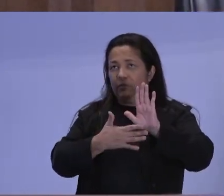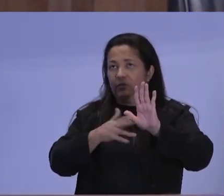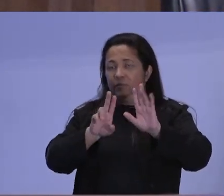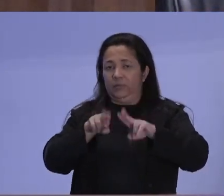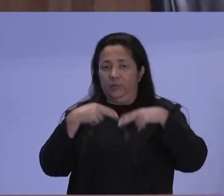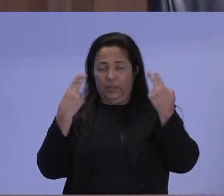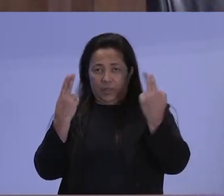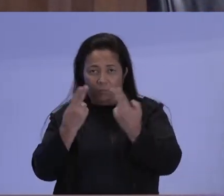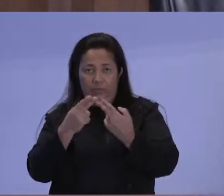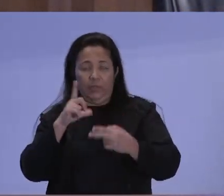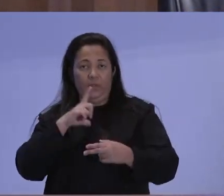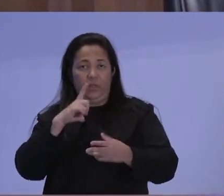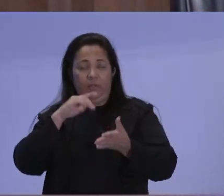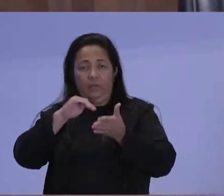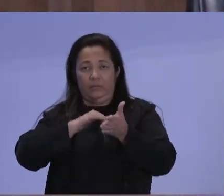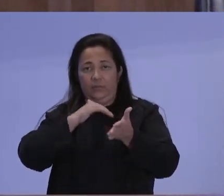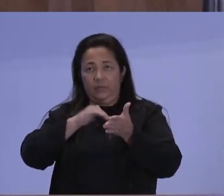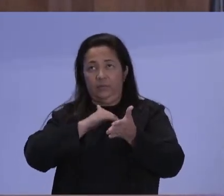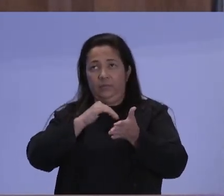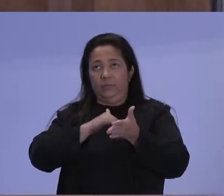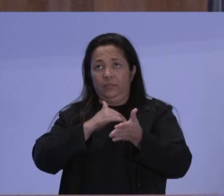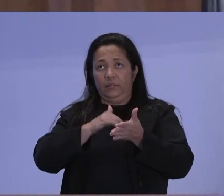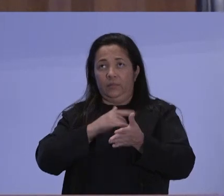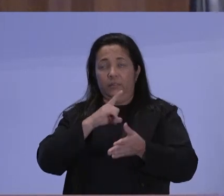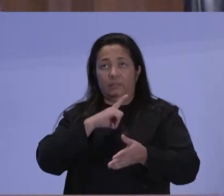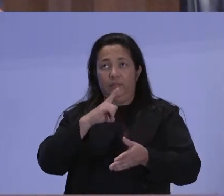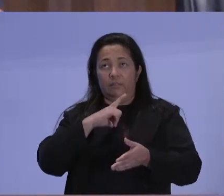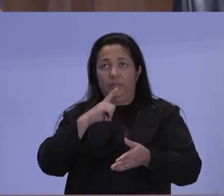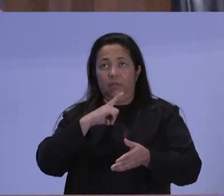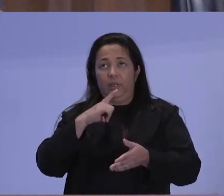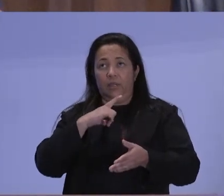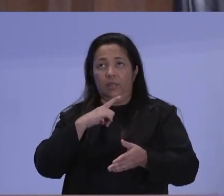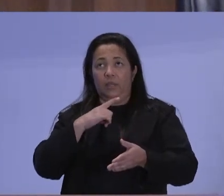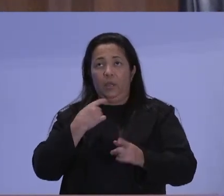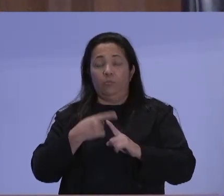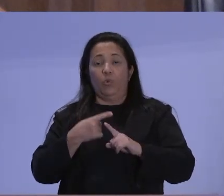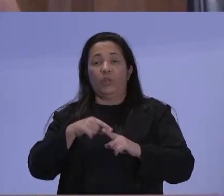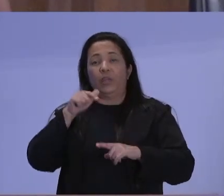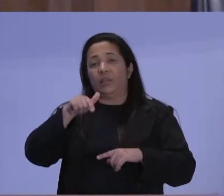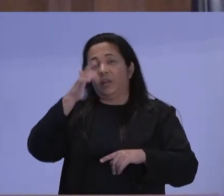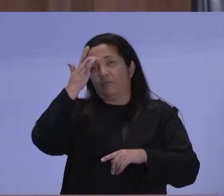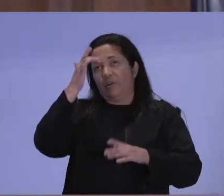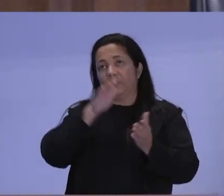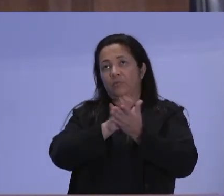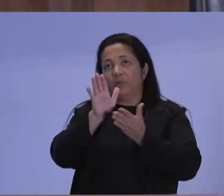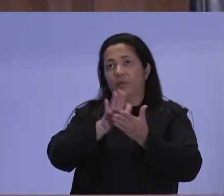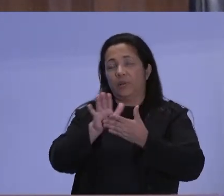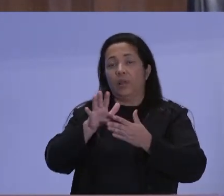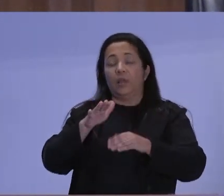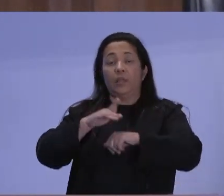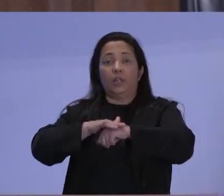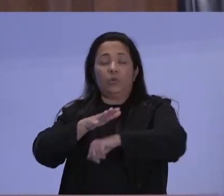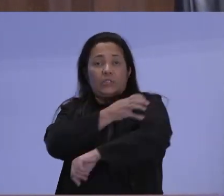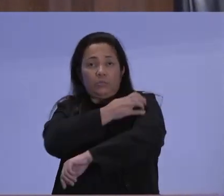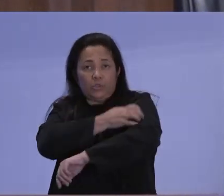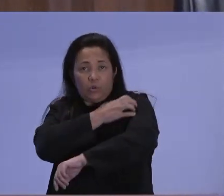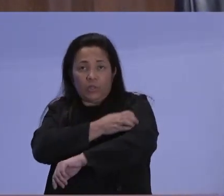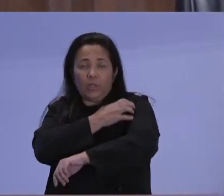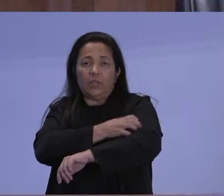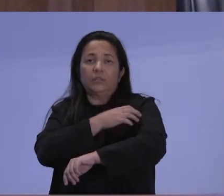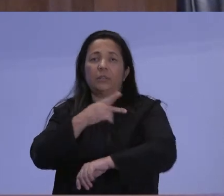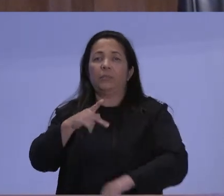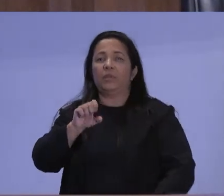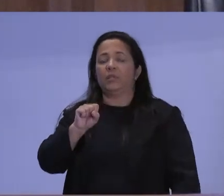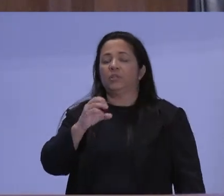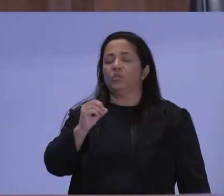na Secretaria o material. Aqui na Câmara nós temos uma facilidade, que é a gráfica da Câmara. Então, da psoríase, a gente pode fazer em parceria com a Câmara e rodar,